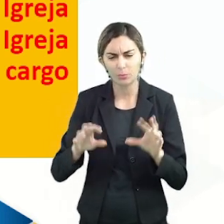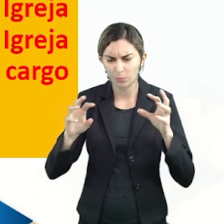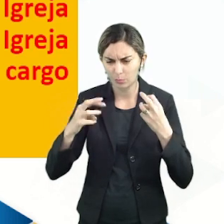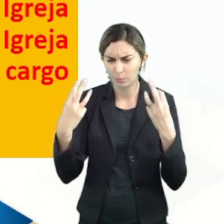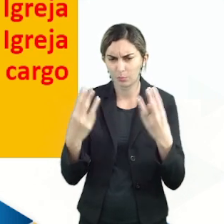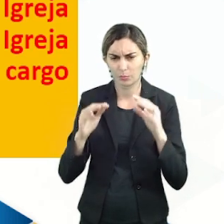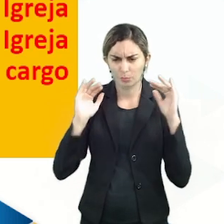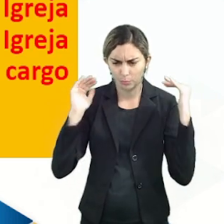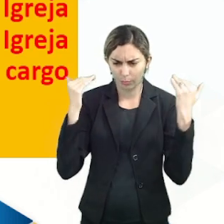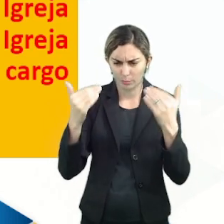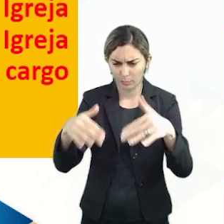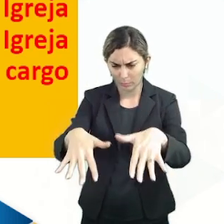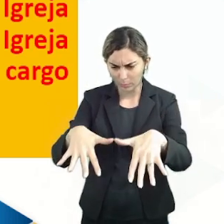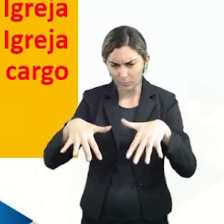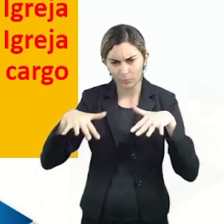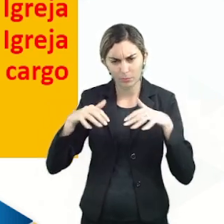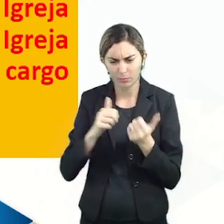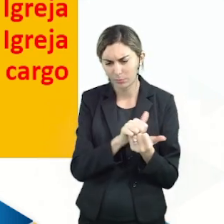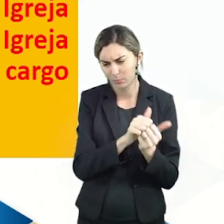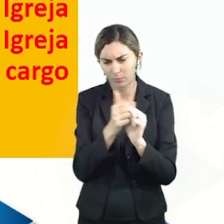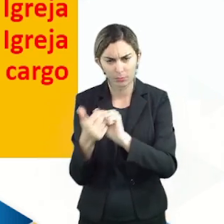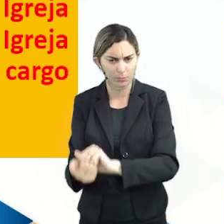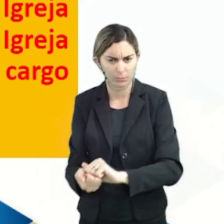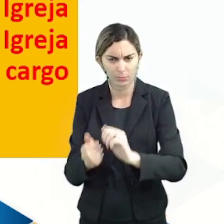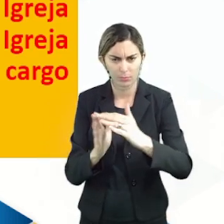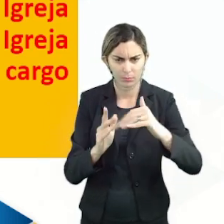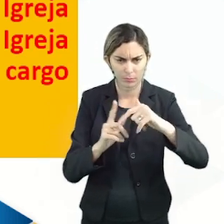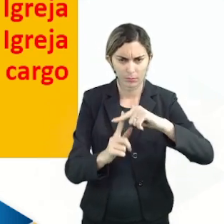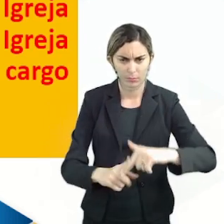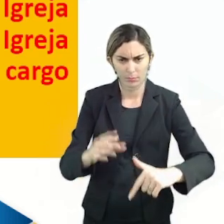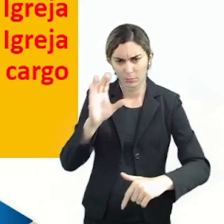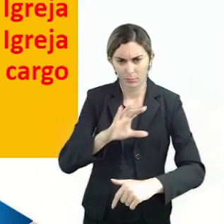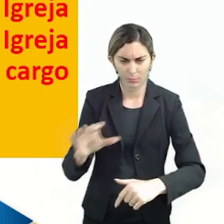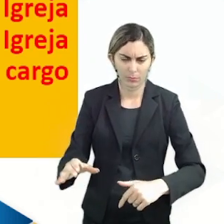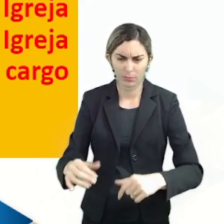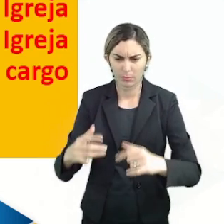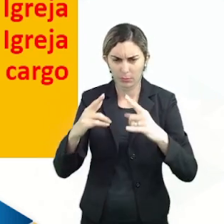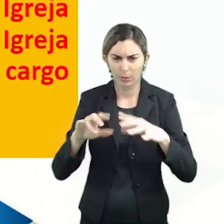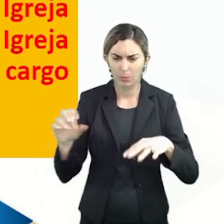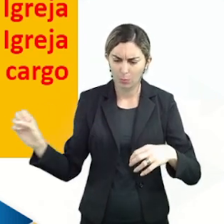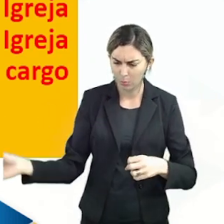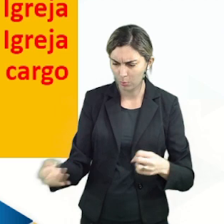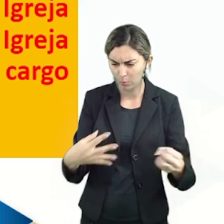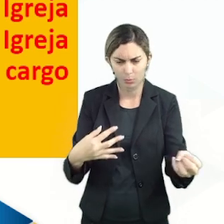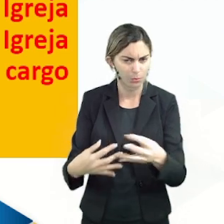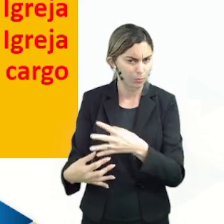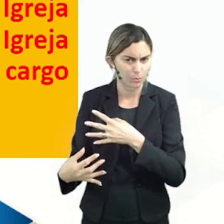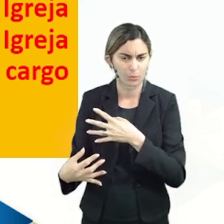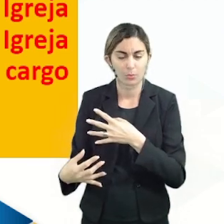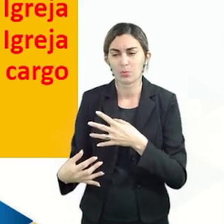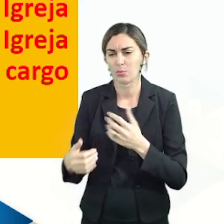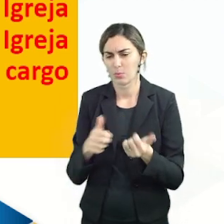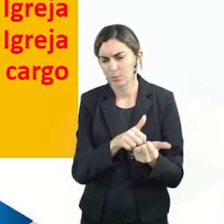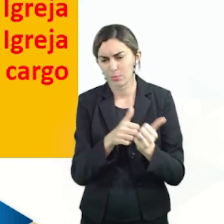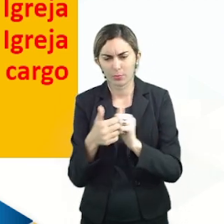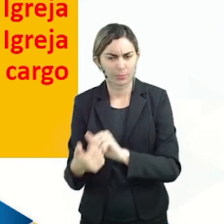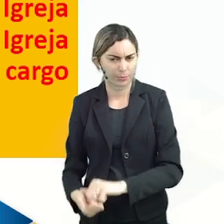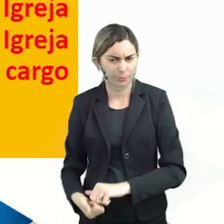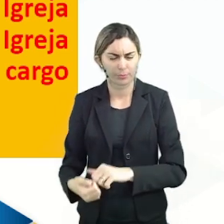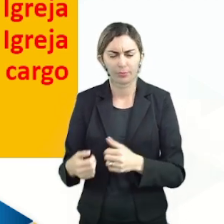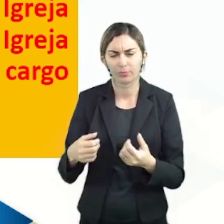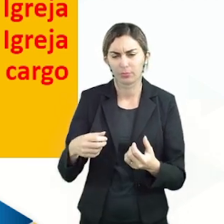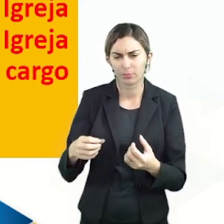congressos para adaptação da Igreja Católica aos tempos modernos e a integração da